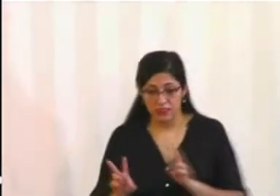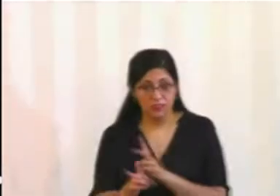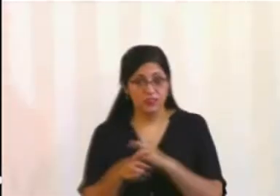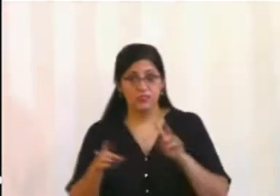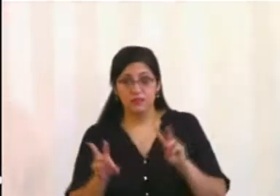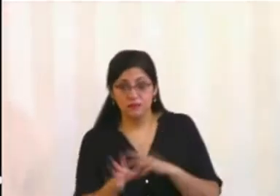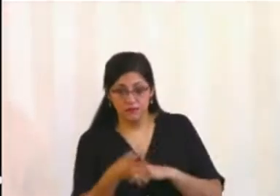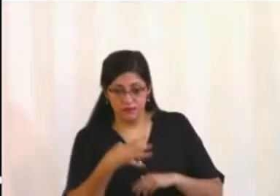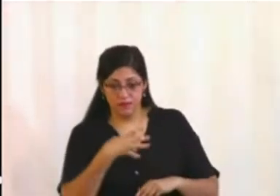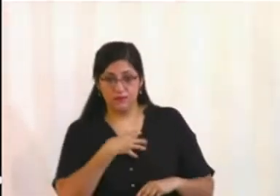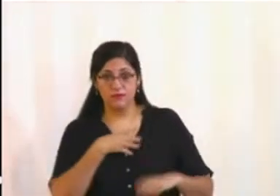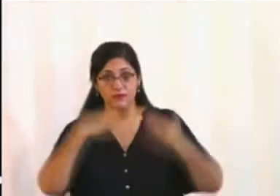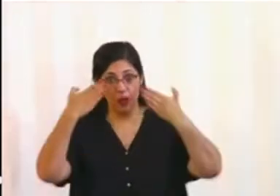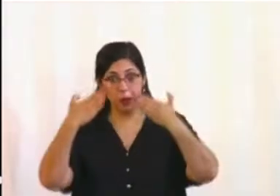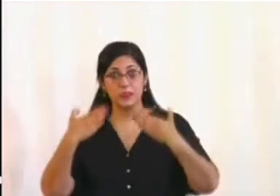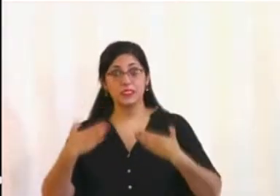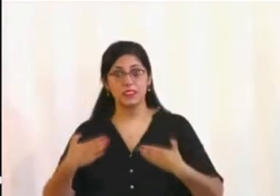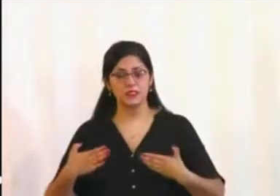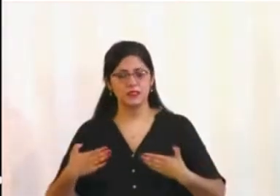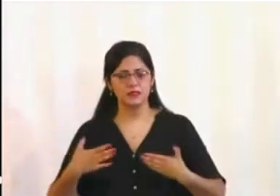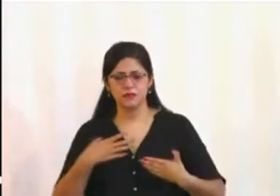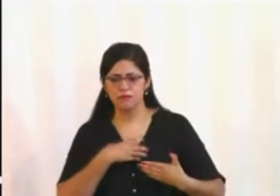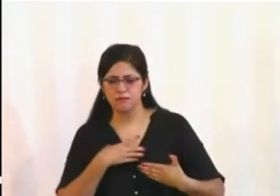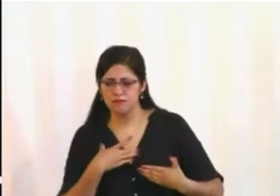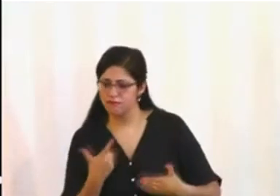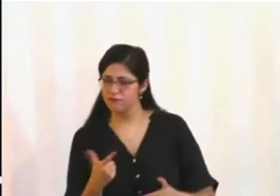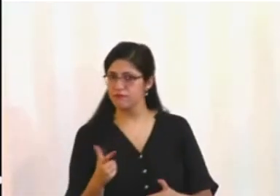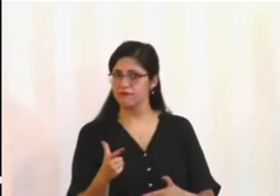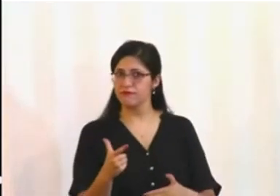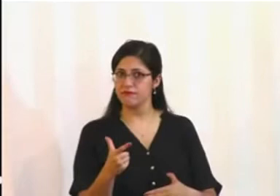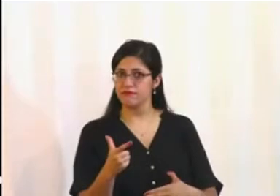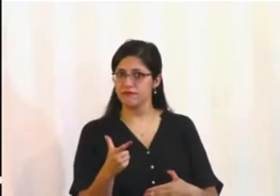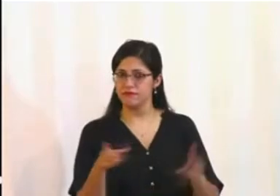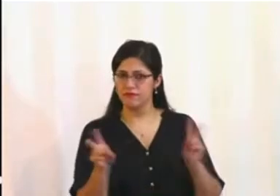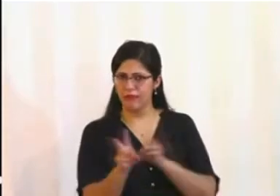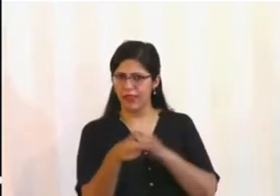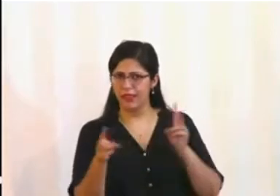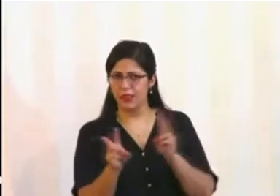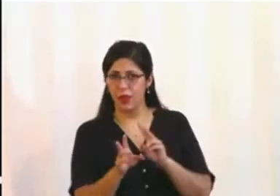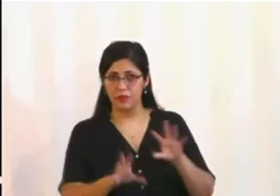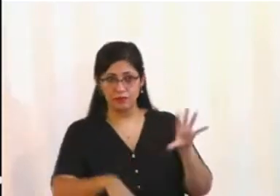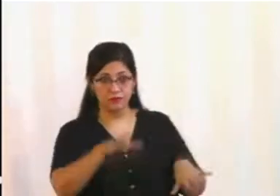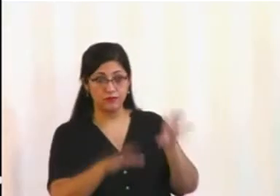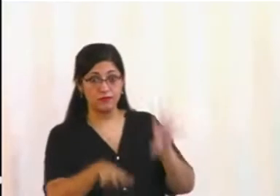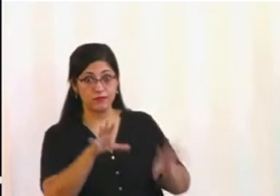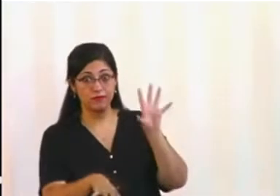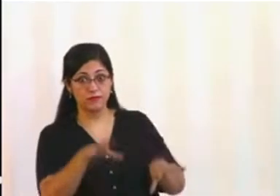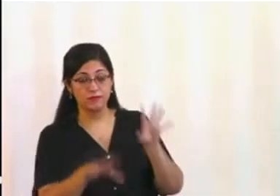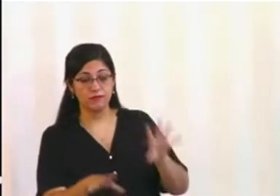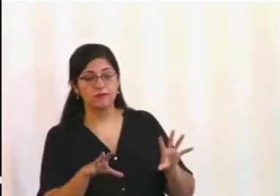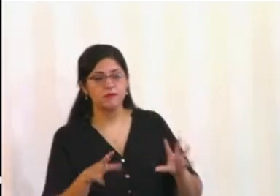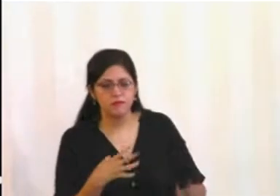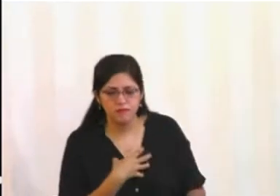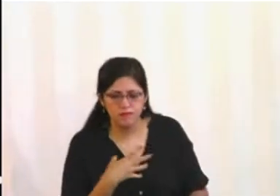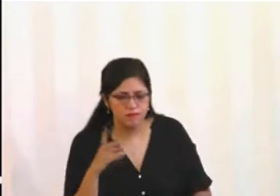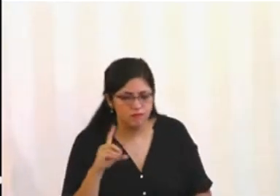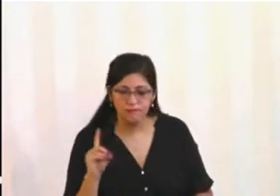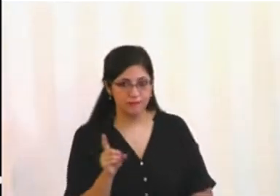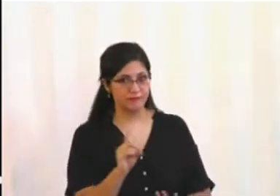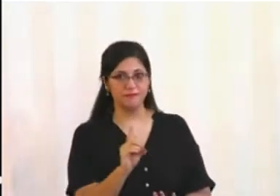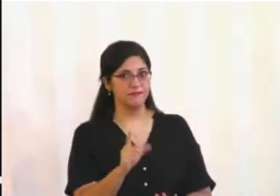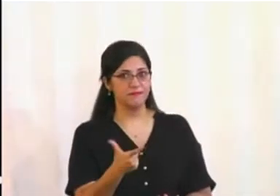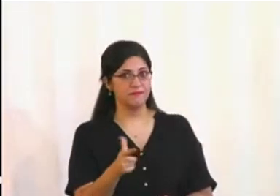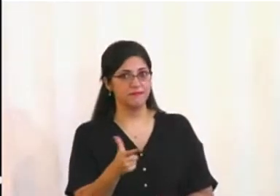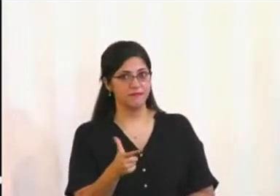do Senhor. Porém o Senhor não estava no vento. Depois do vento um terremoto, mas o Senhor não estava no